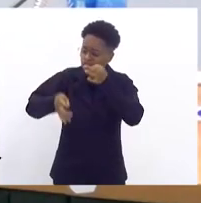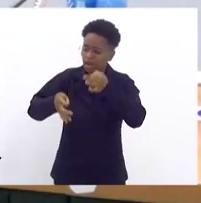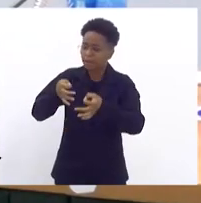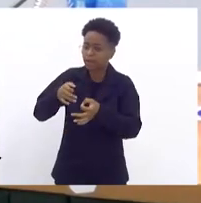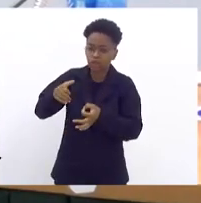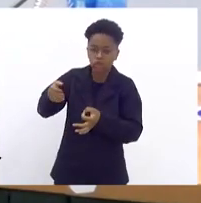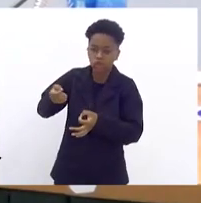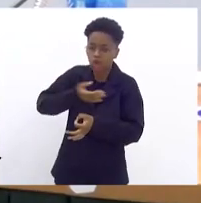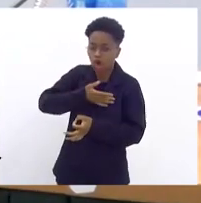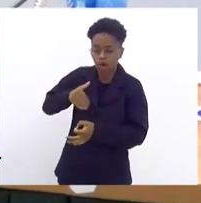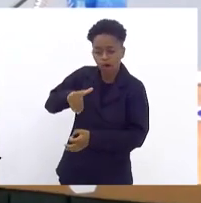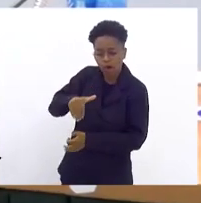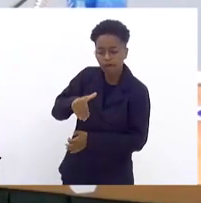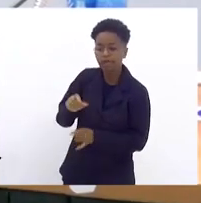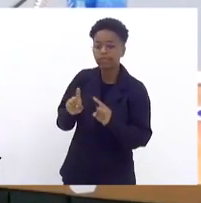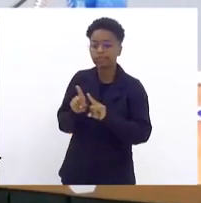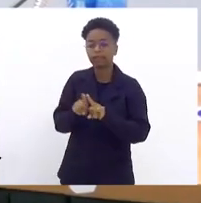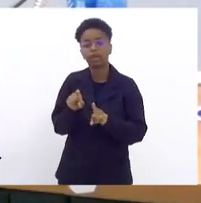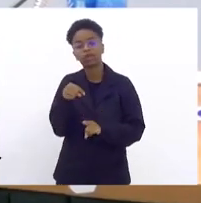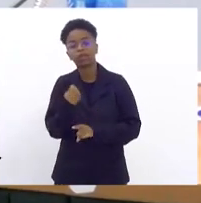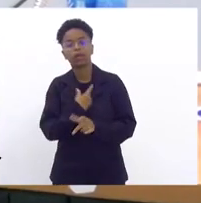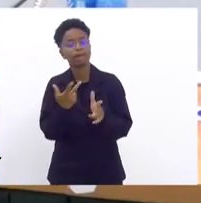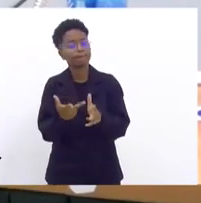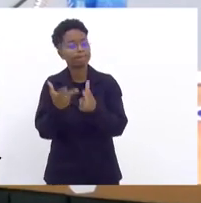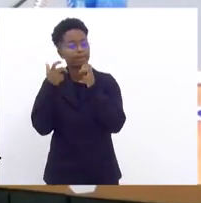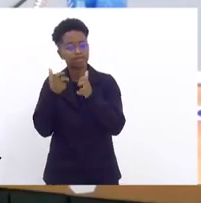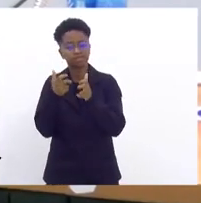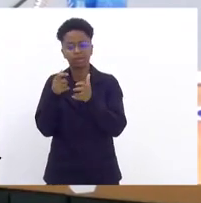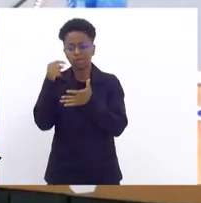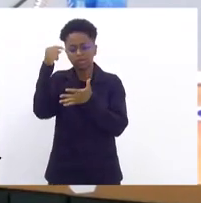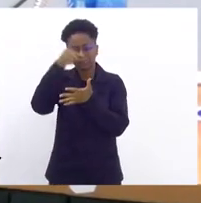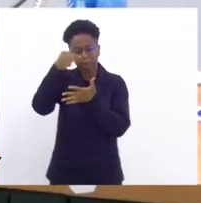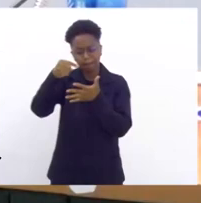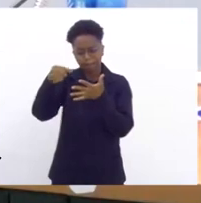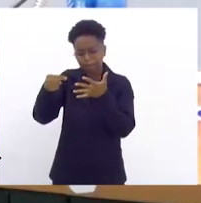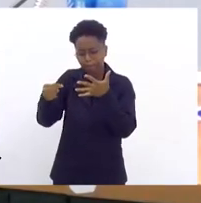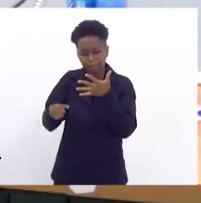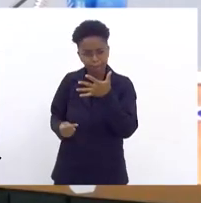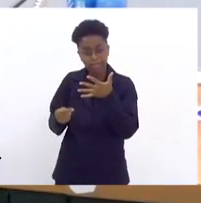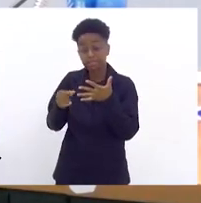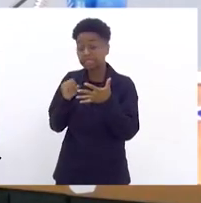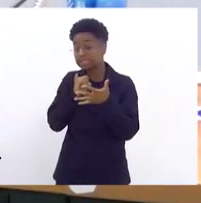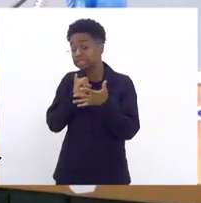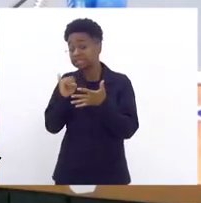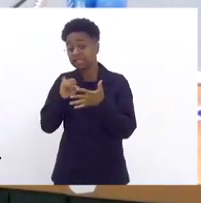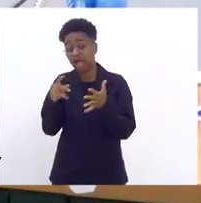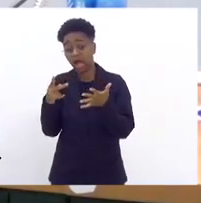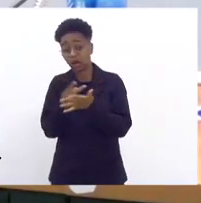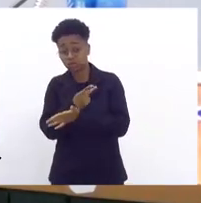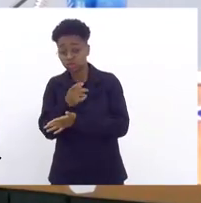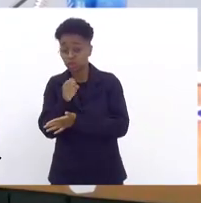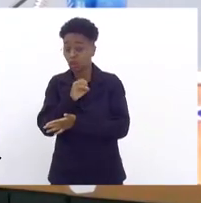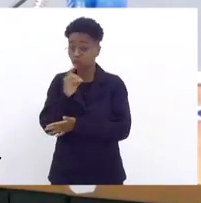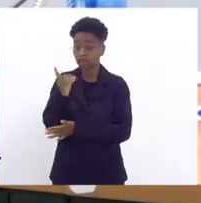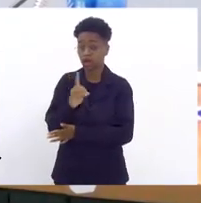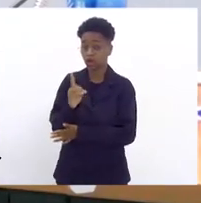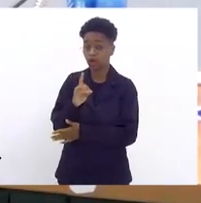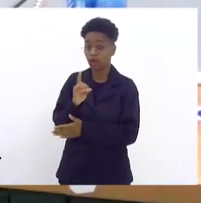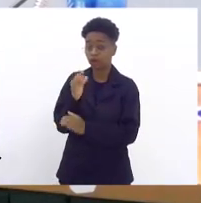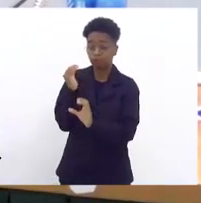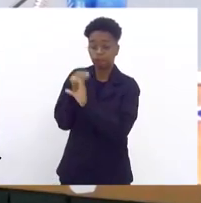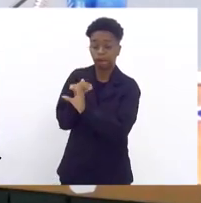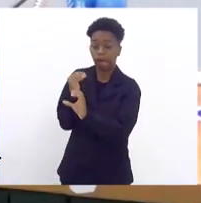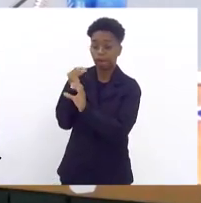recentes e Nós observamos em todos os casos se houve alguma falta de